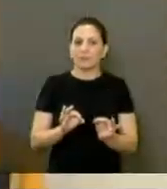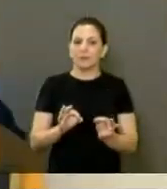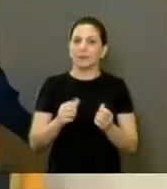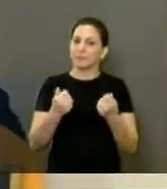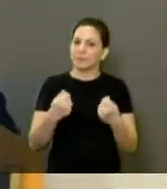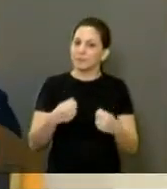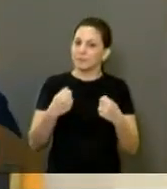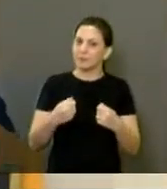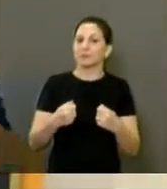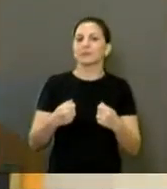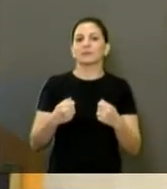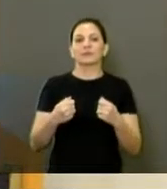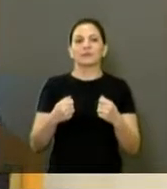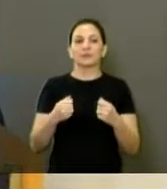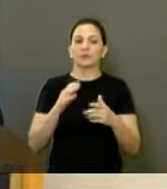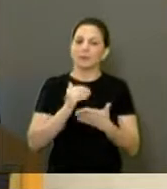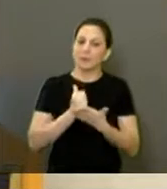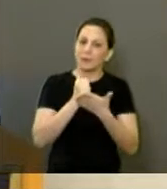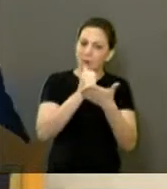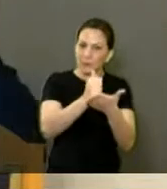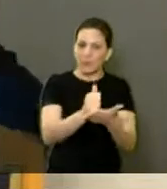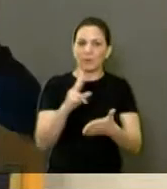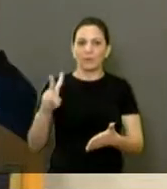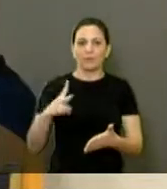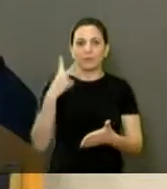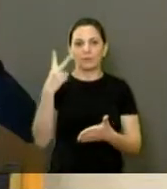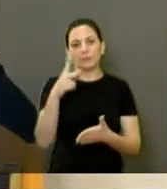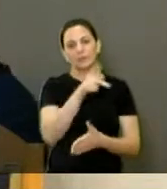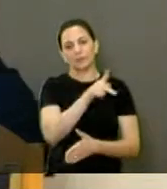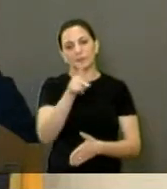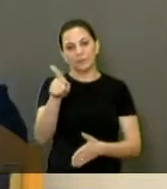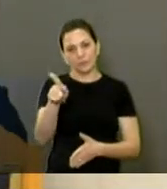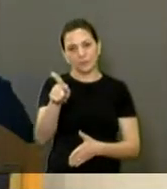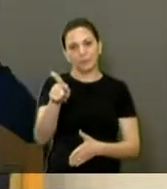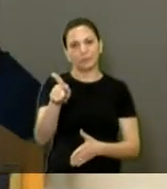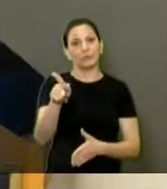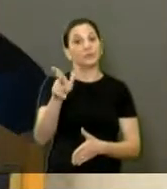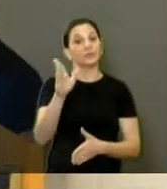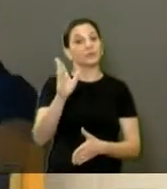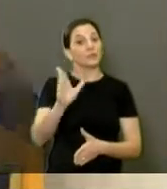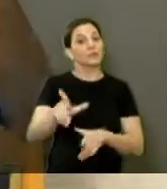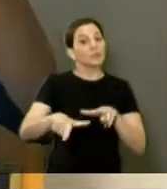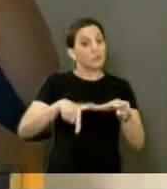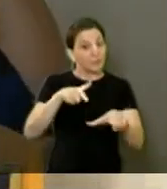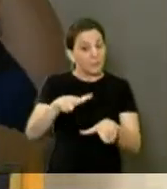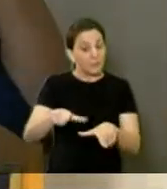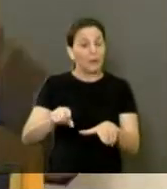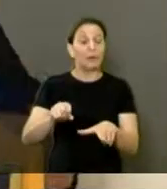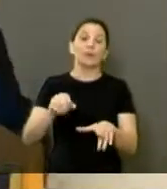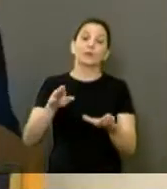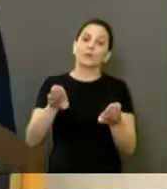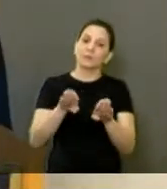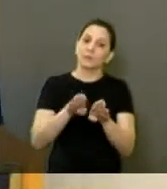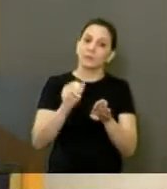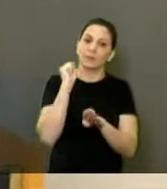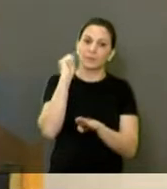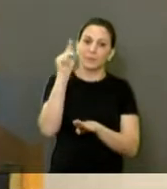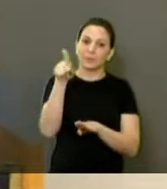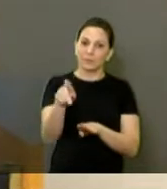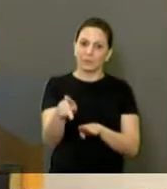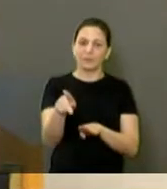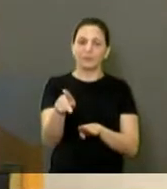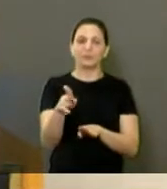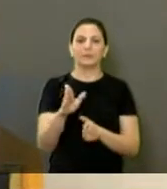a gente pode encampar, é a valorização dos nossos professores que estão na ativa e aqueles que já estão aposentados, não é,